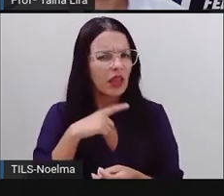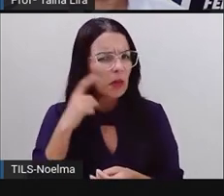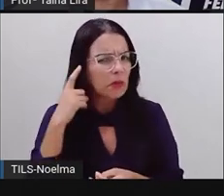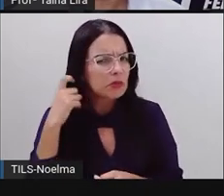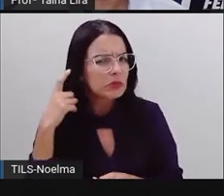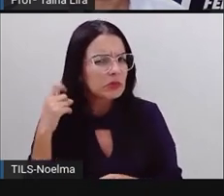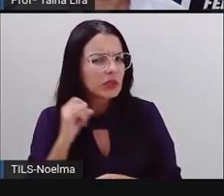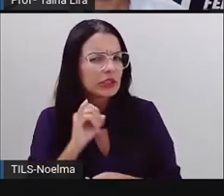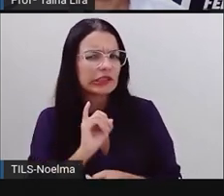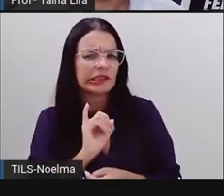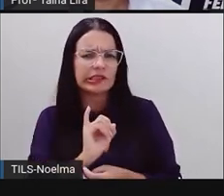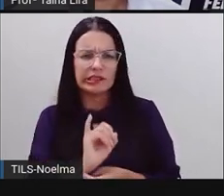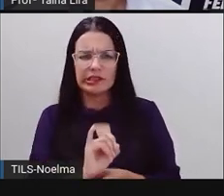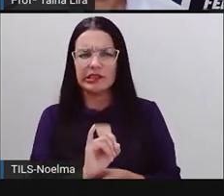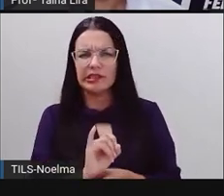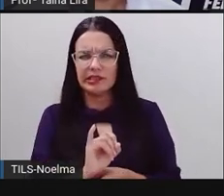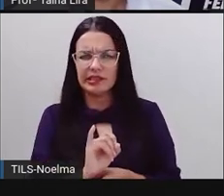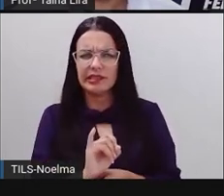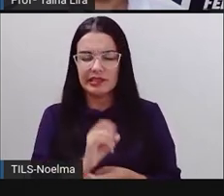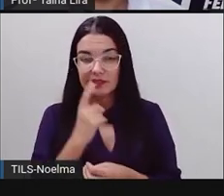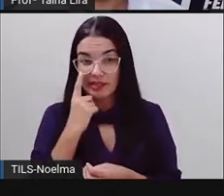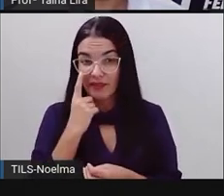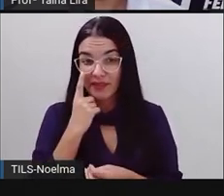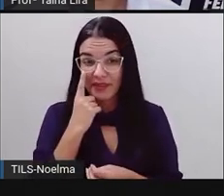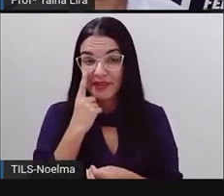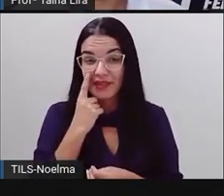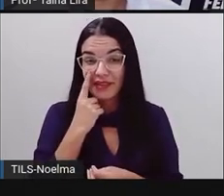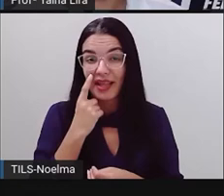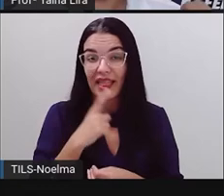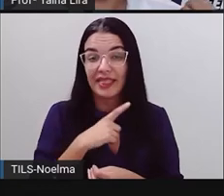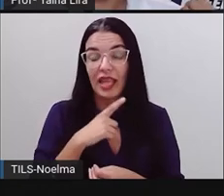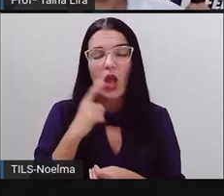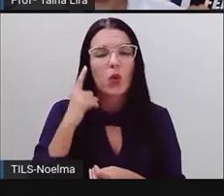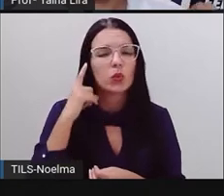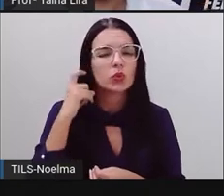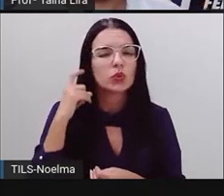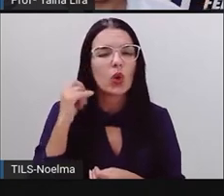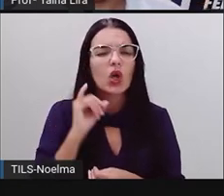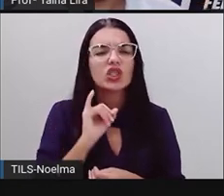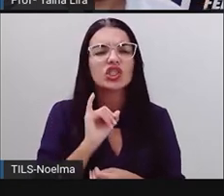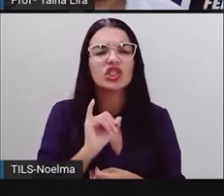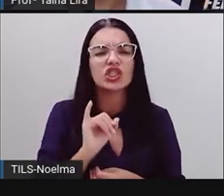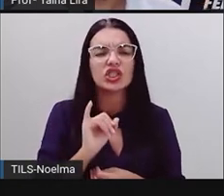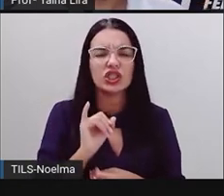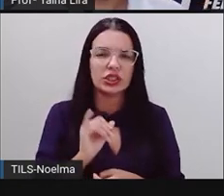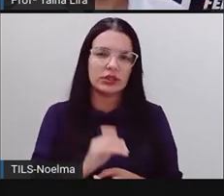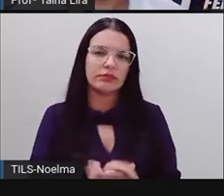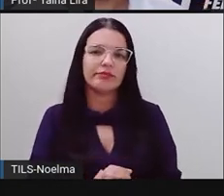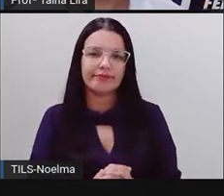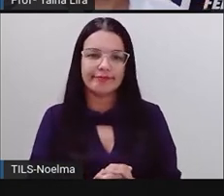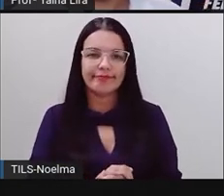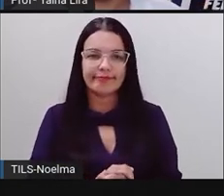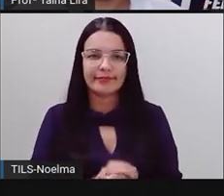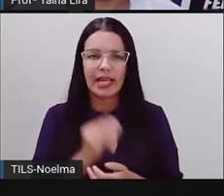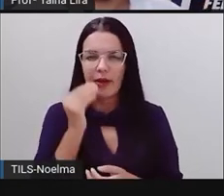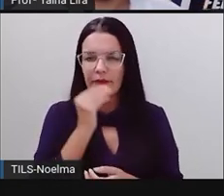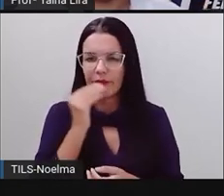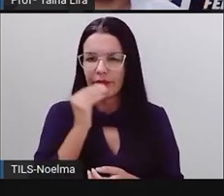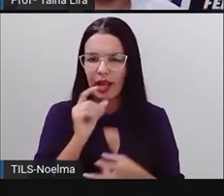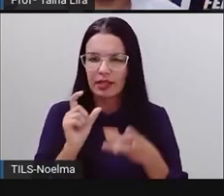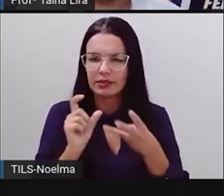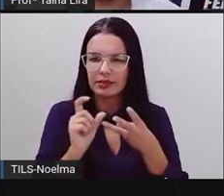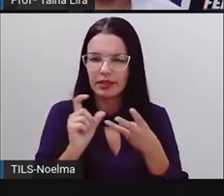sorvete então o dia aqui que a gente escreve com é é uma sílaba mais